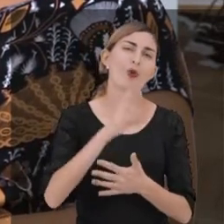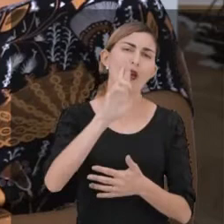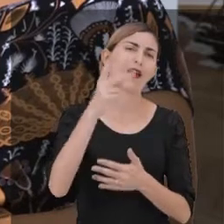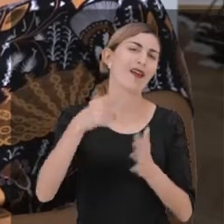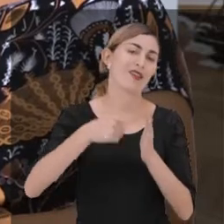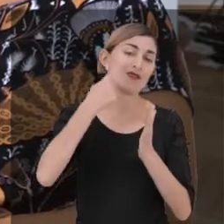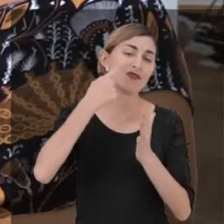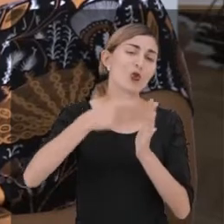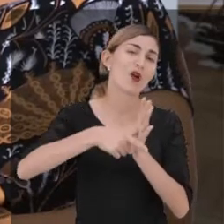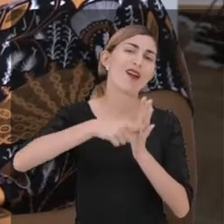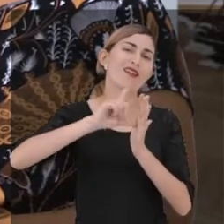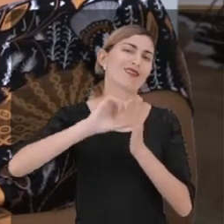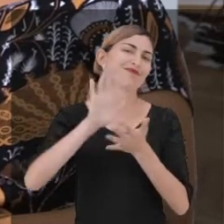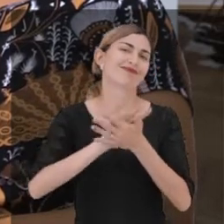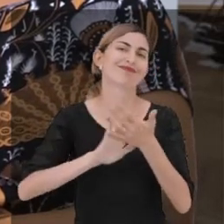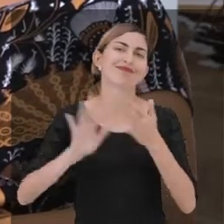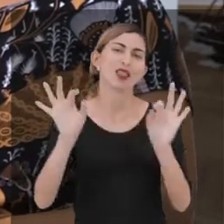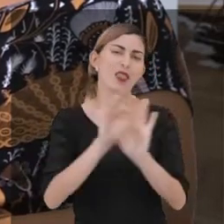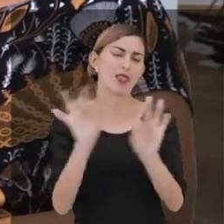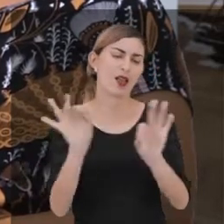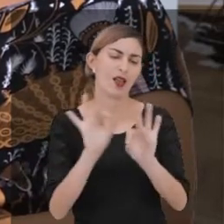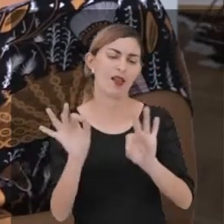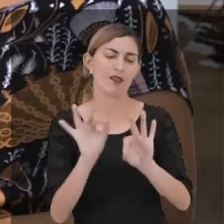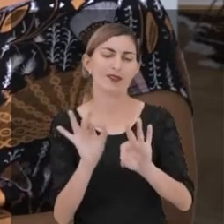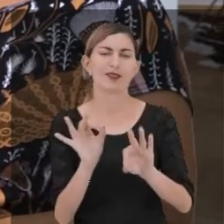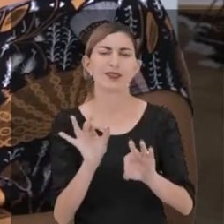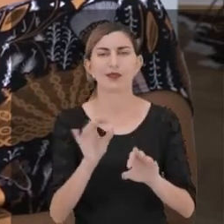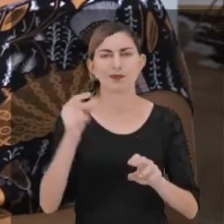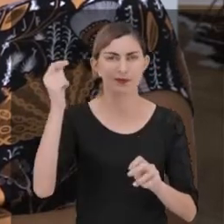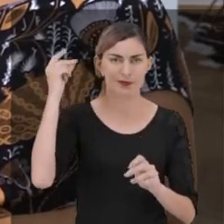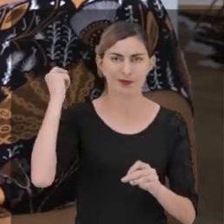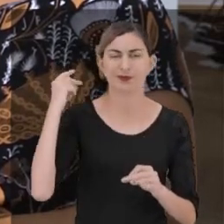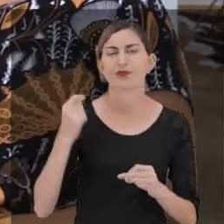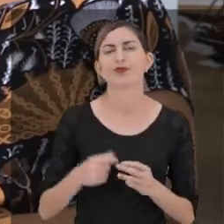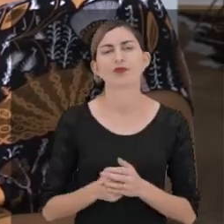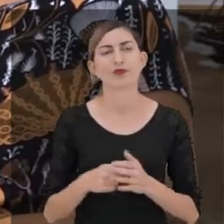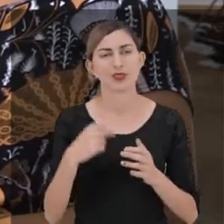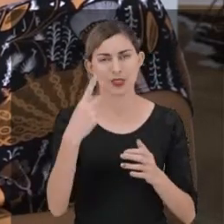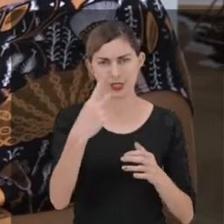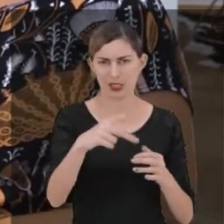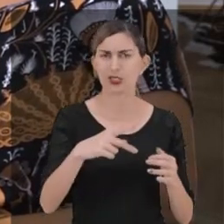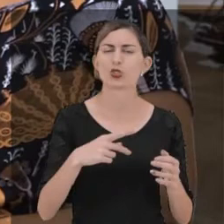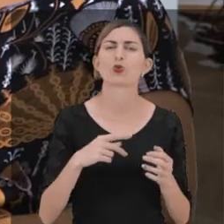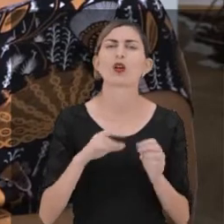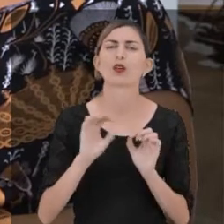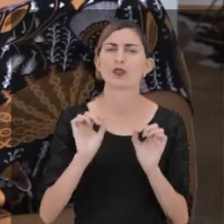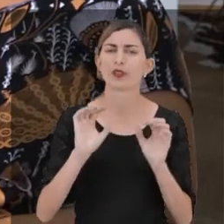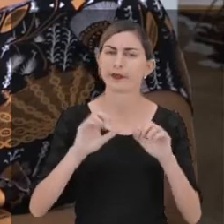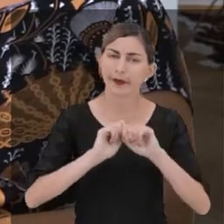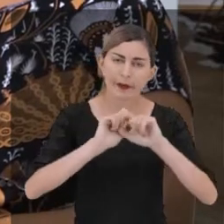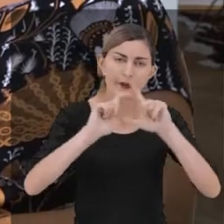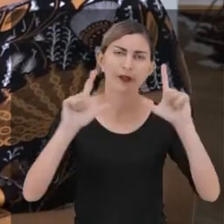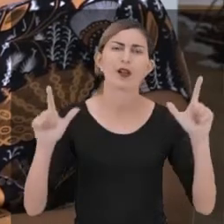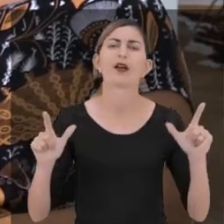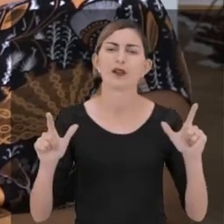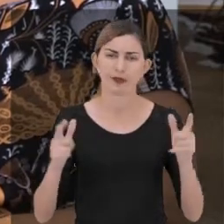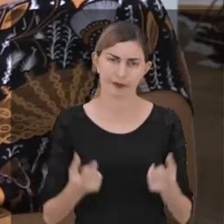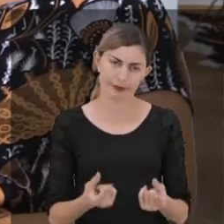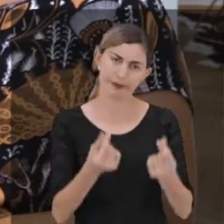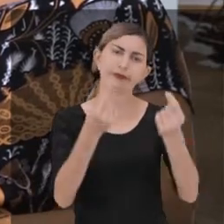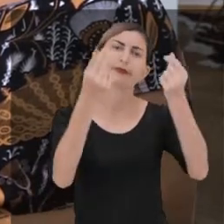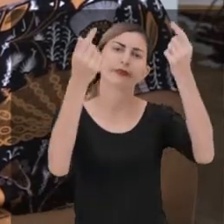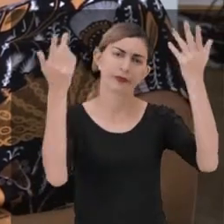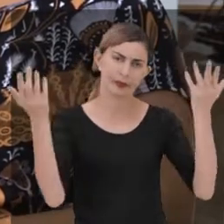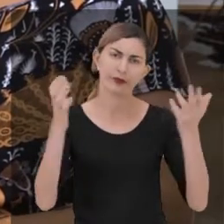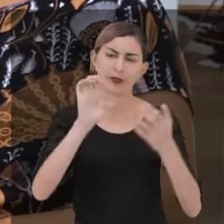sido visto e ter sido reabilitado na época. Isso impacta claramente na